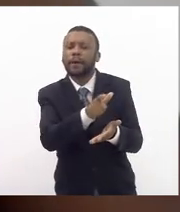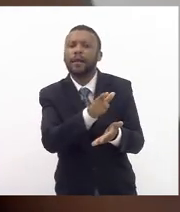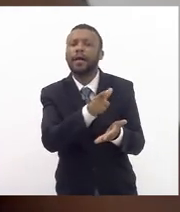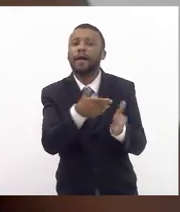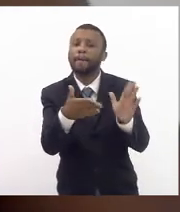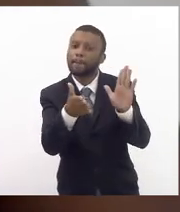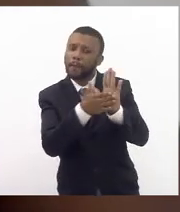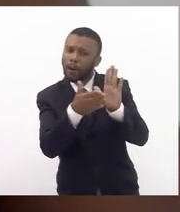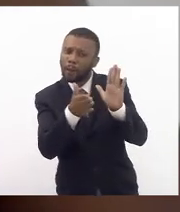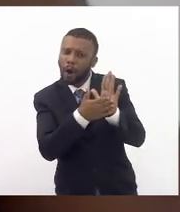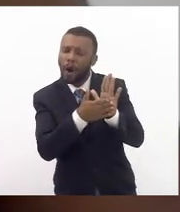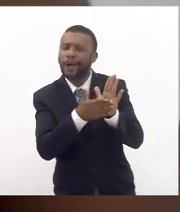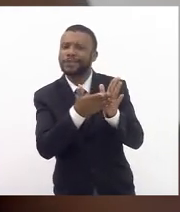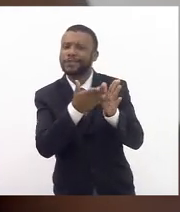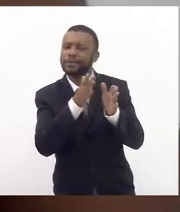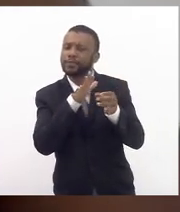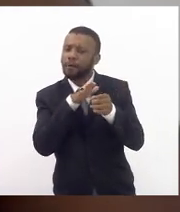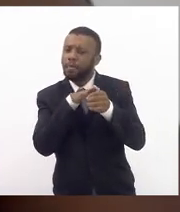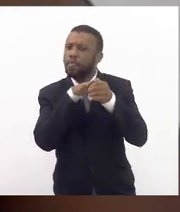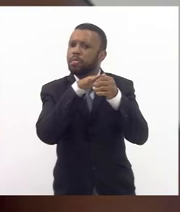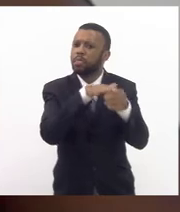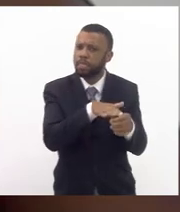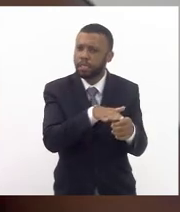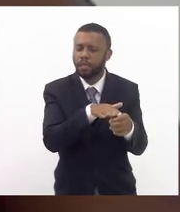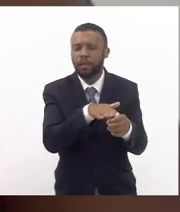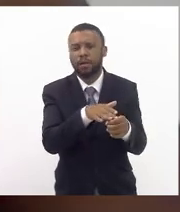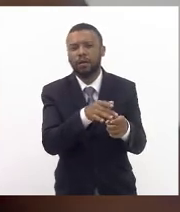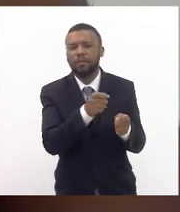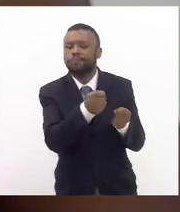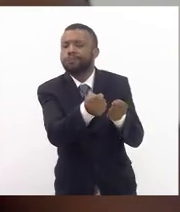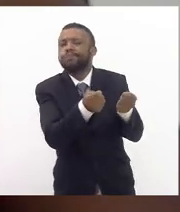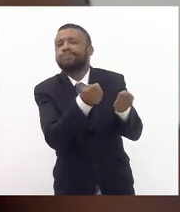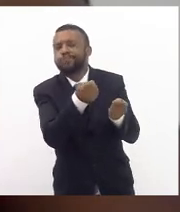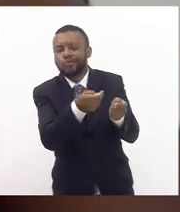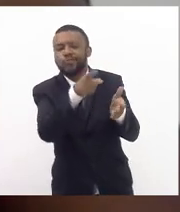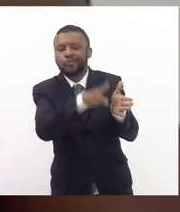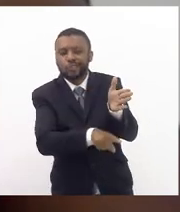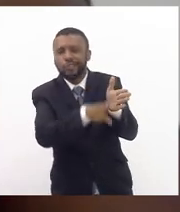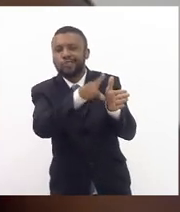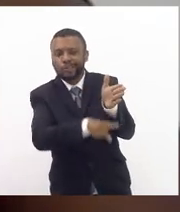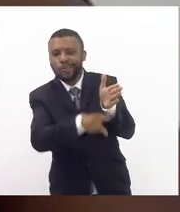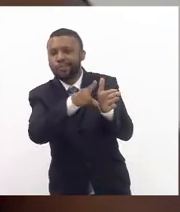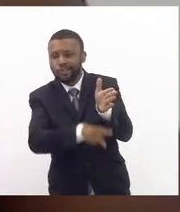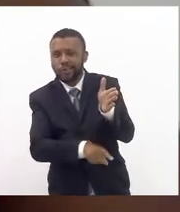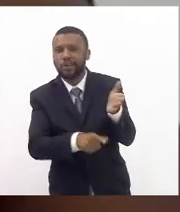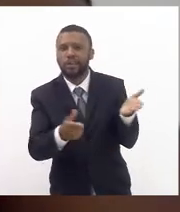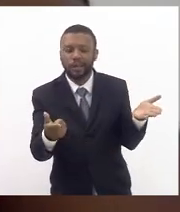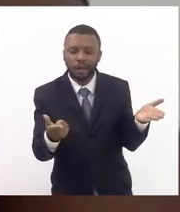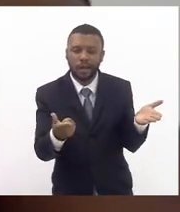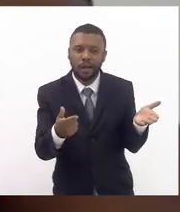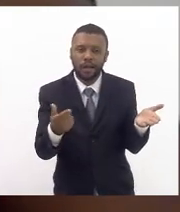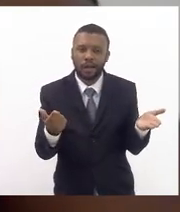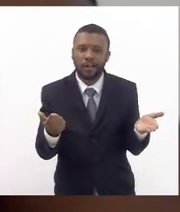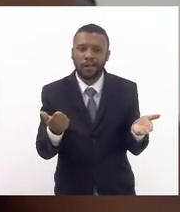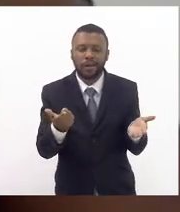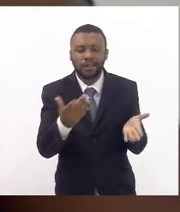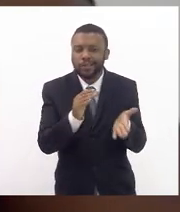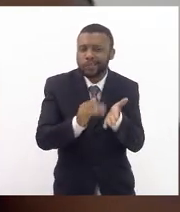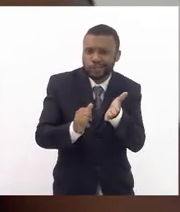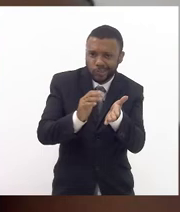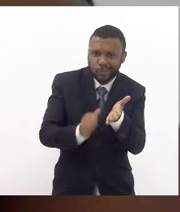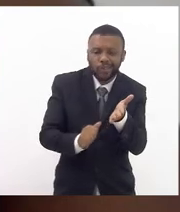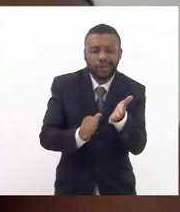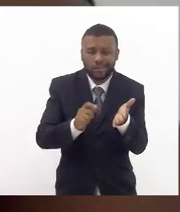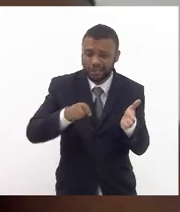agenda de austeridade extrema, né, se é possível uma redundância, né, austeridade já